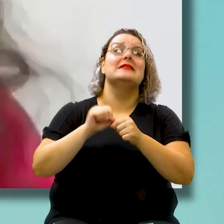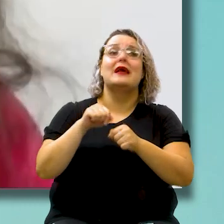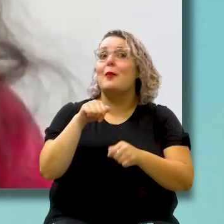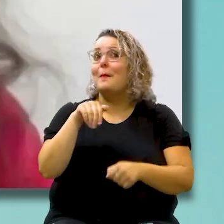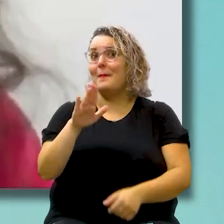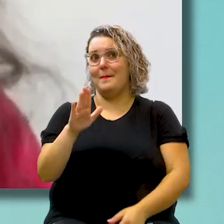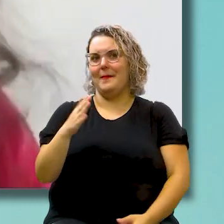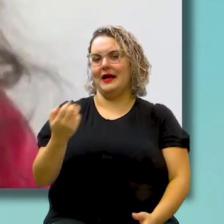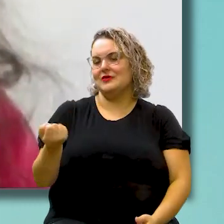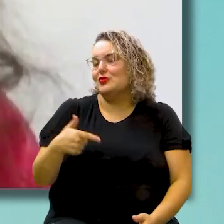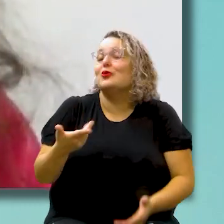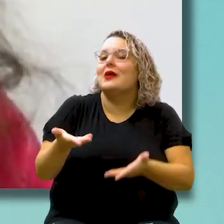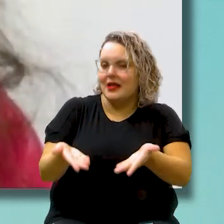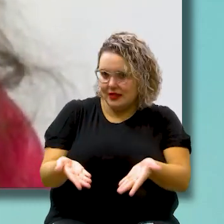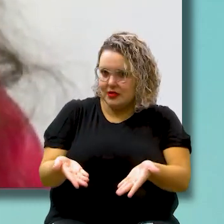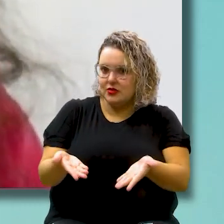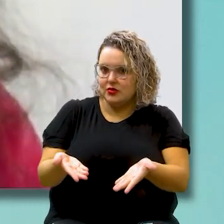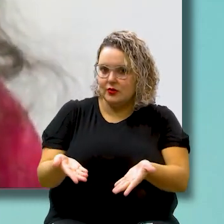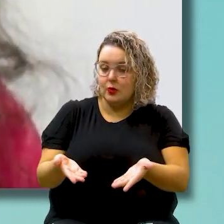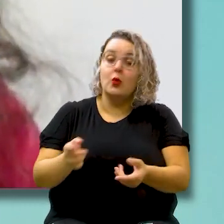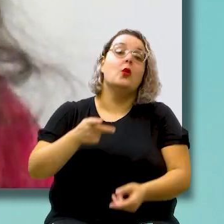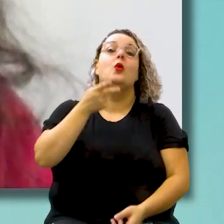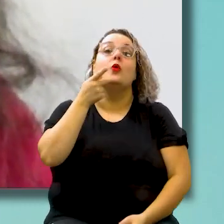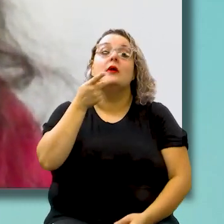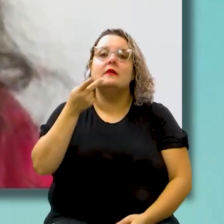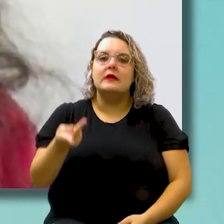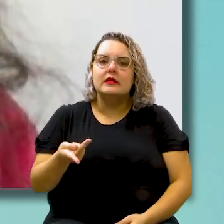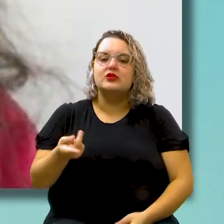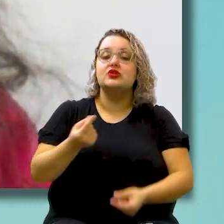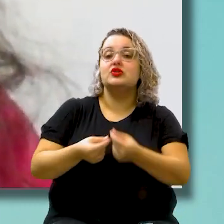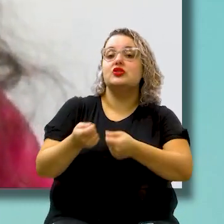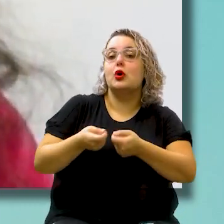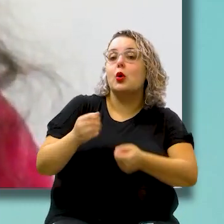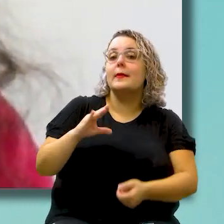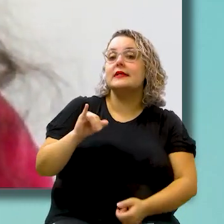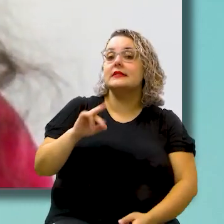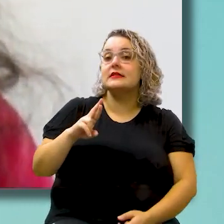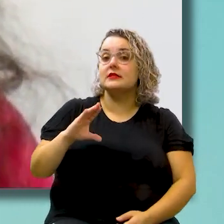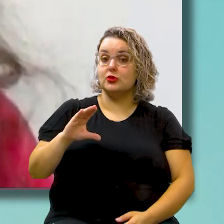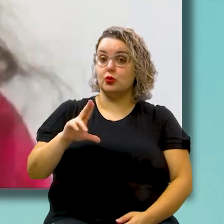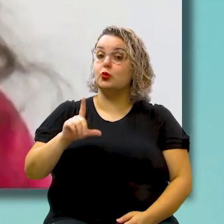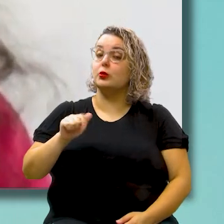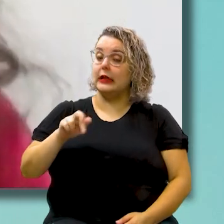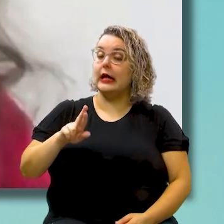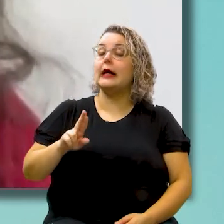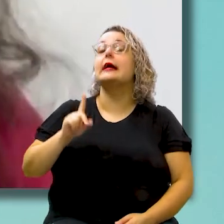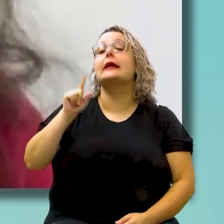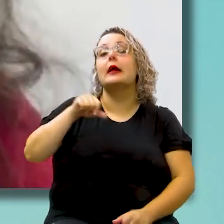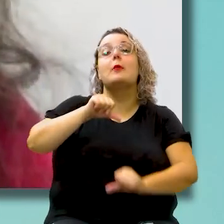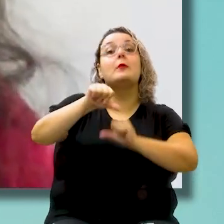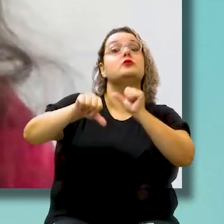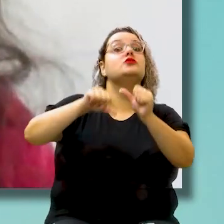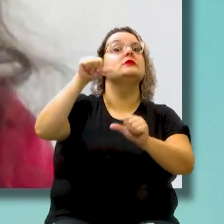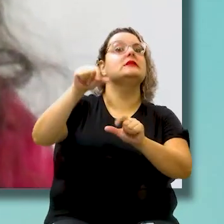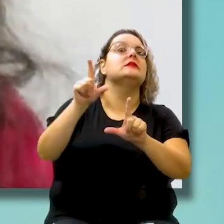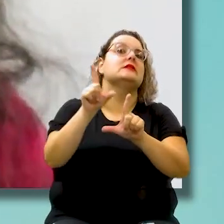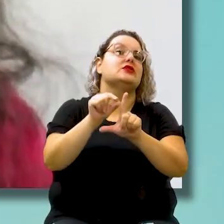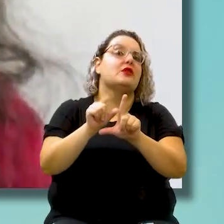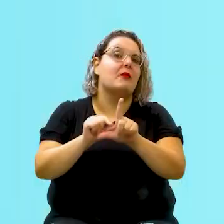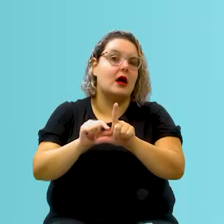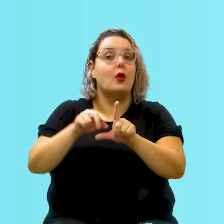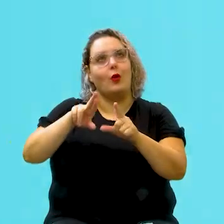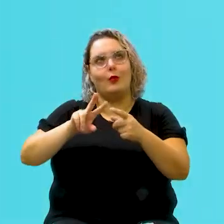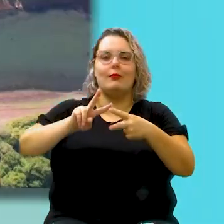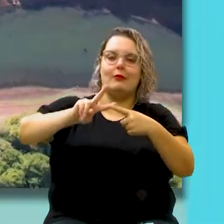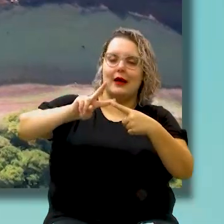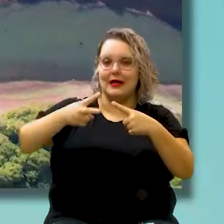fazer mais além disso, né? O que se está se falando quando se fala de economia circular, que é uma mudança realmente de paradigma, é que a